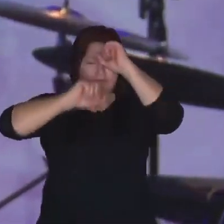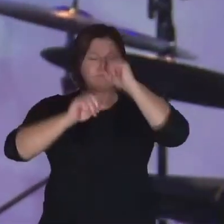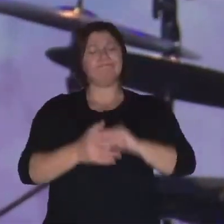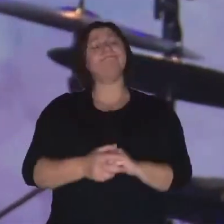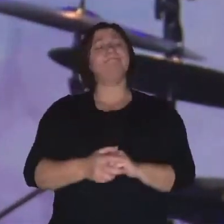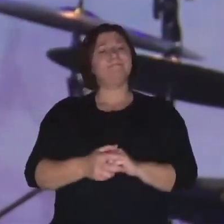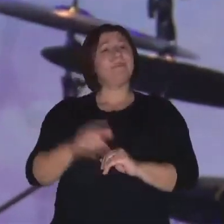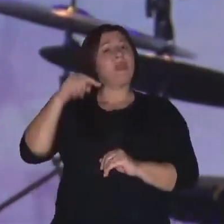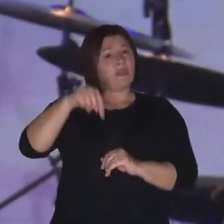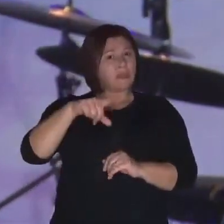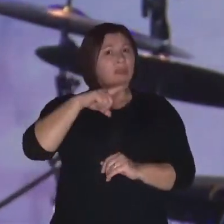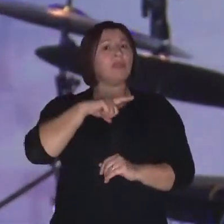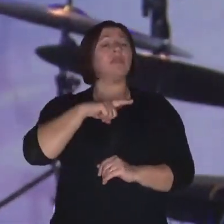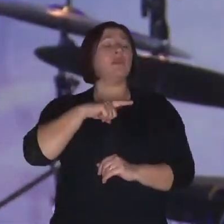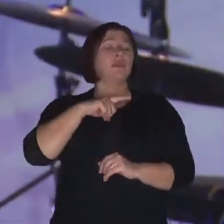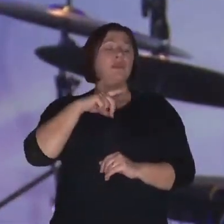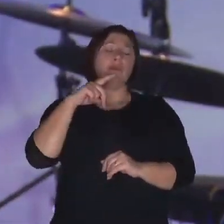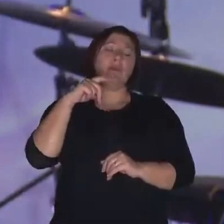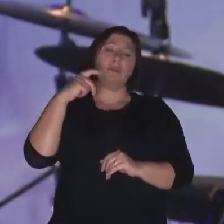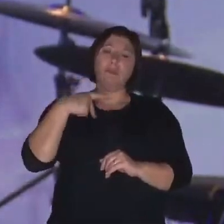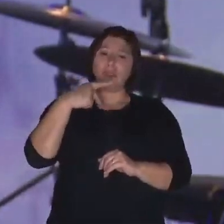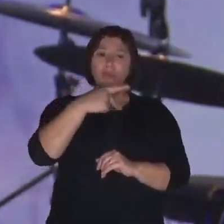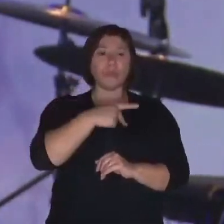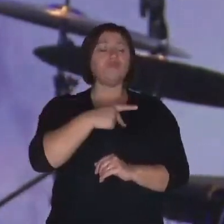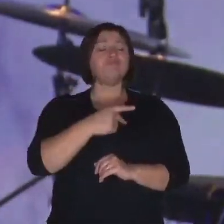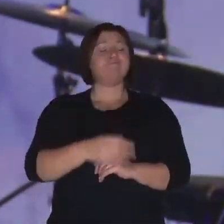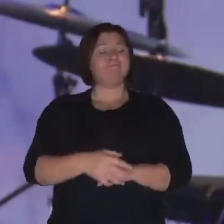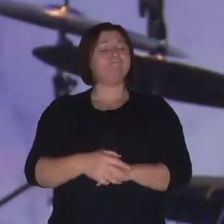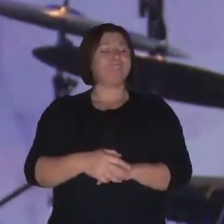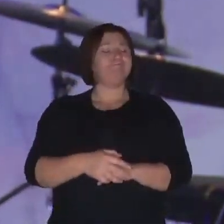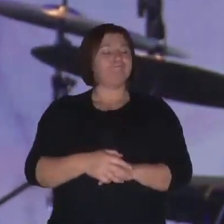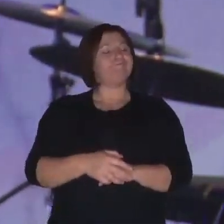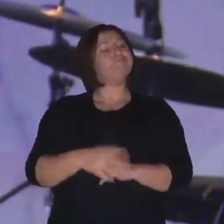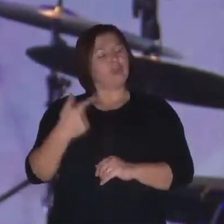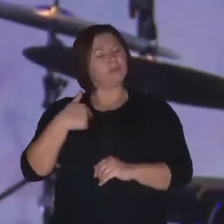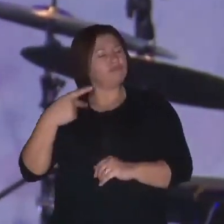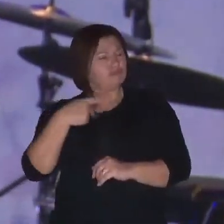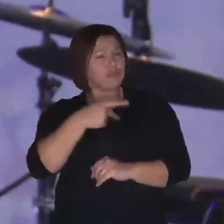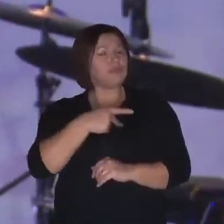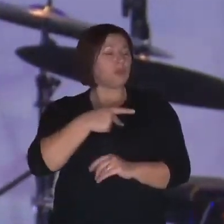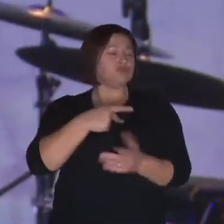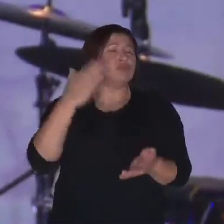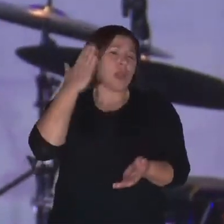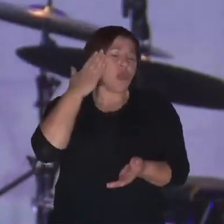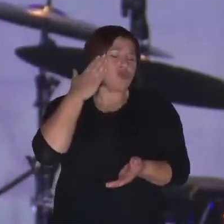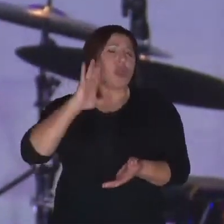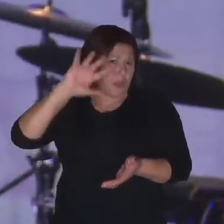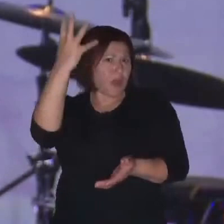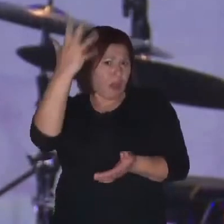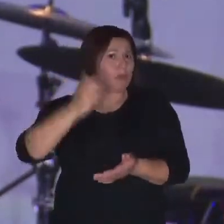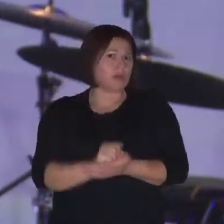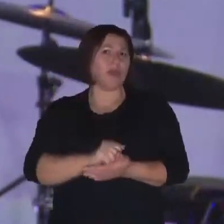Eu sei que as pessoas estão chorando, eu sei que as pessoas estão sofrendo. Não tem ninguém aqui viajando na maionese, a gente sabe muito bem o que está rolando.